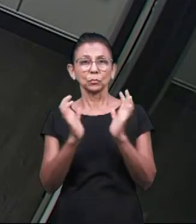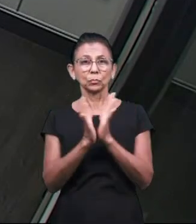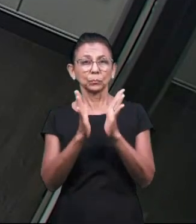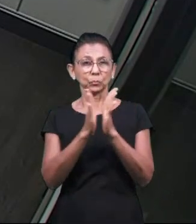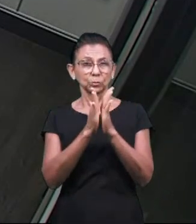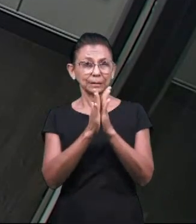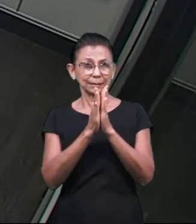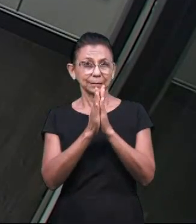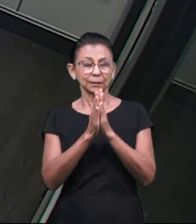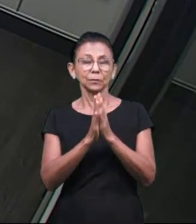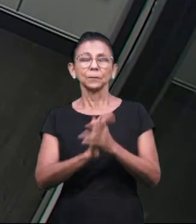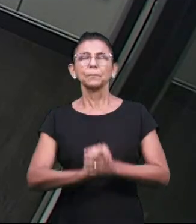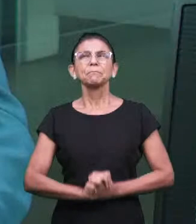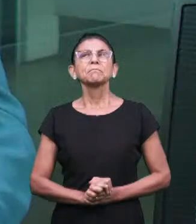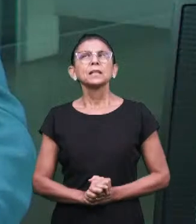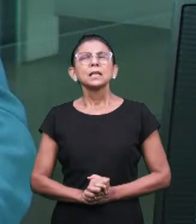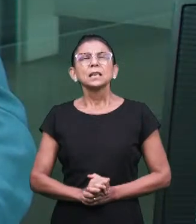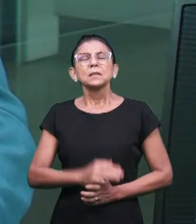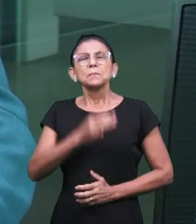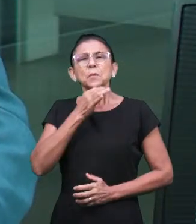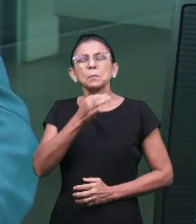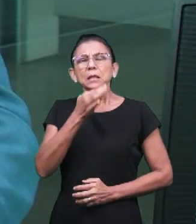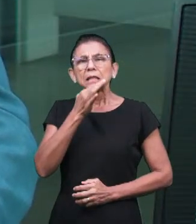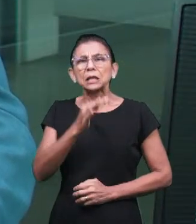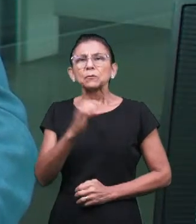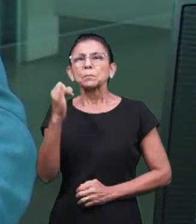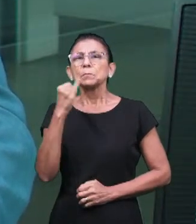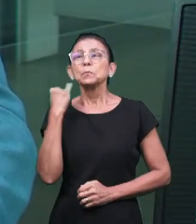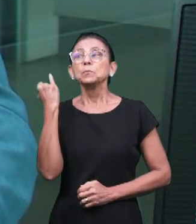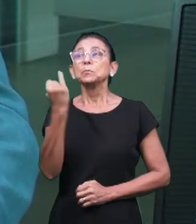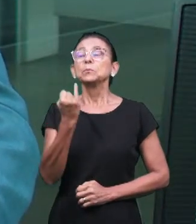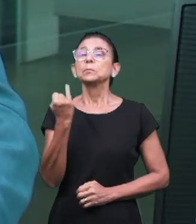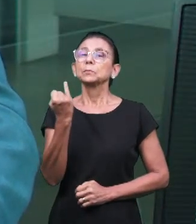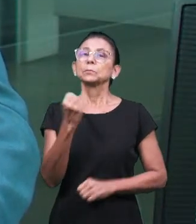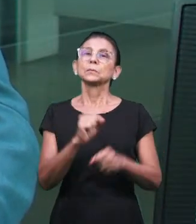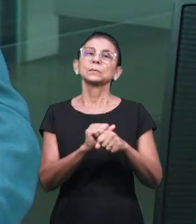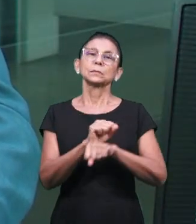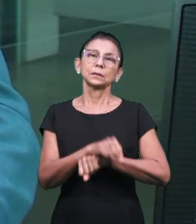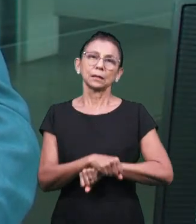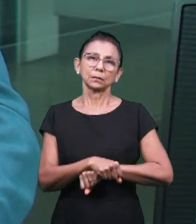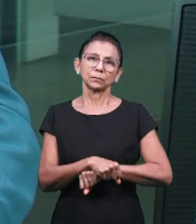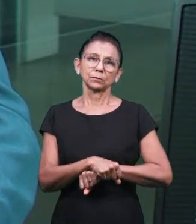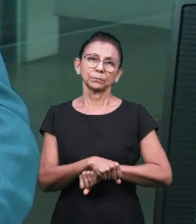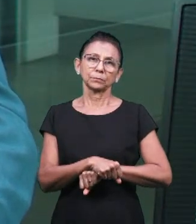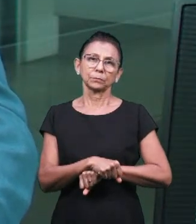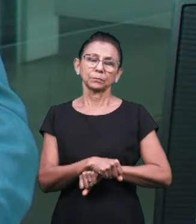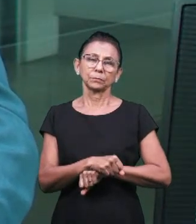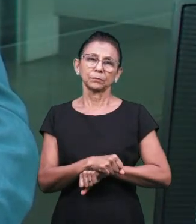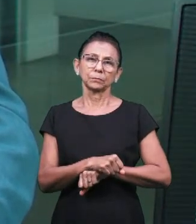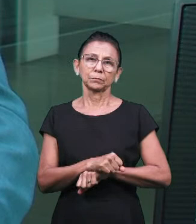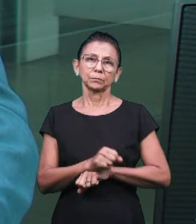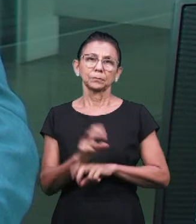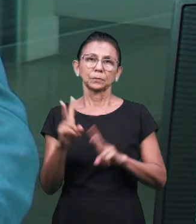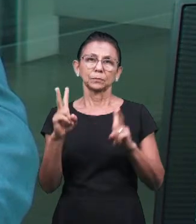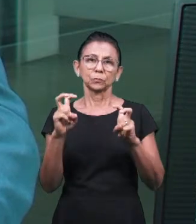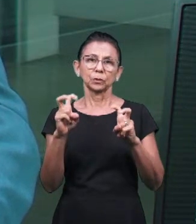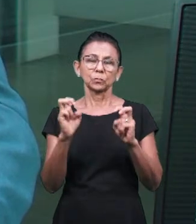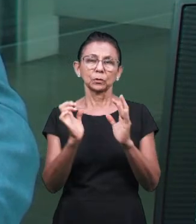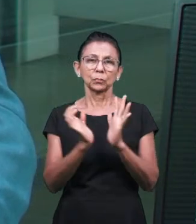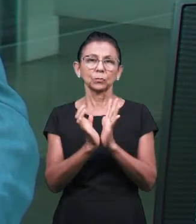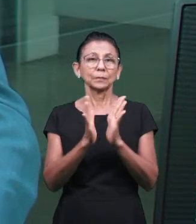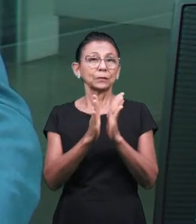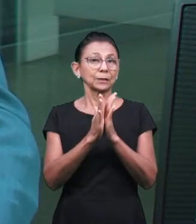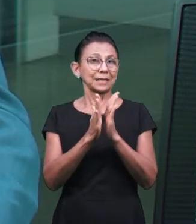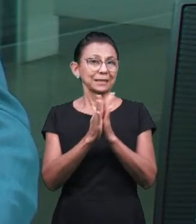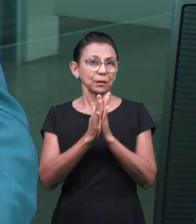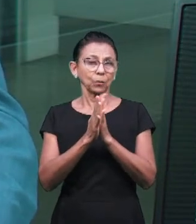um dos seminários mais importantes para a igreja, que falou sobre grupo de intercessão. vai mostrar, o Josias,